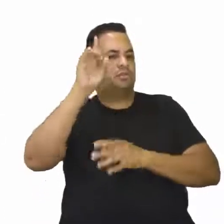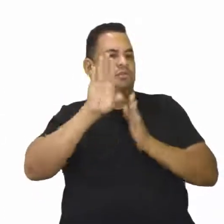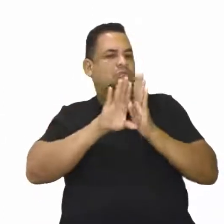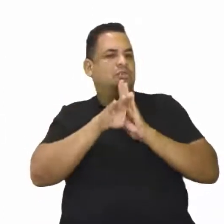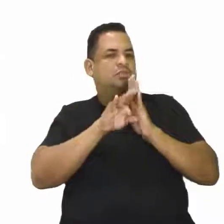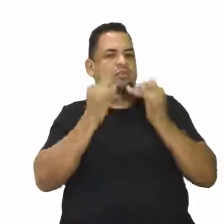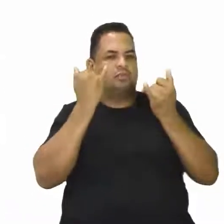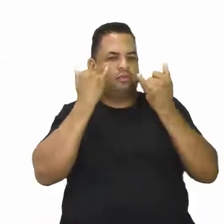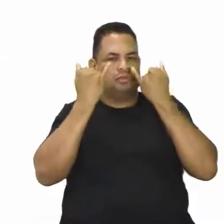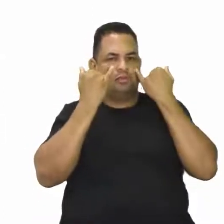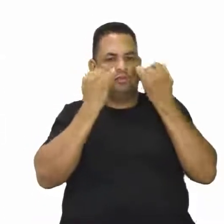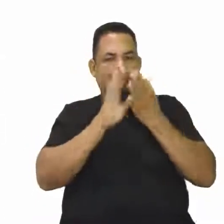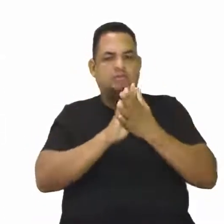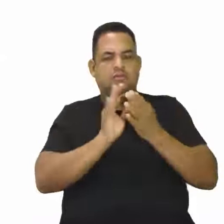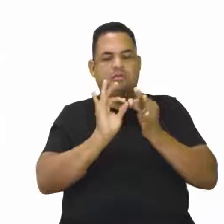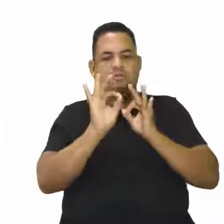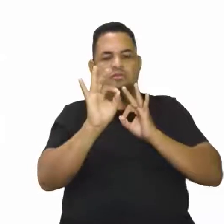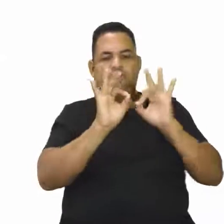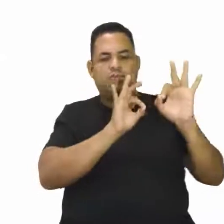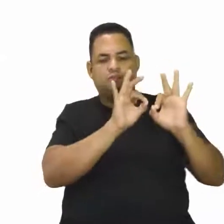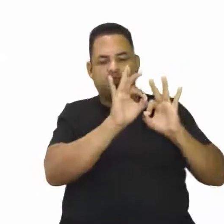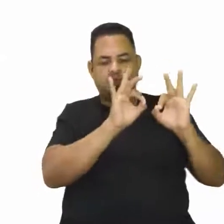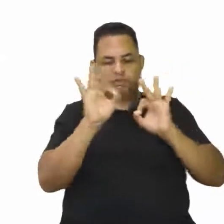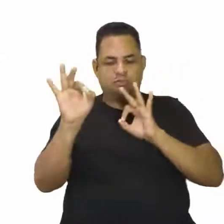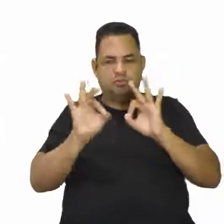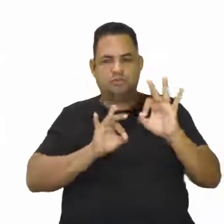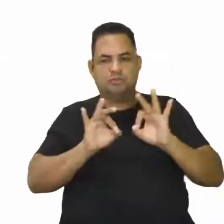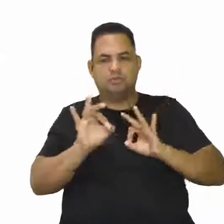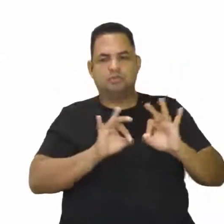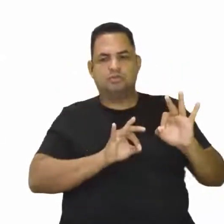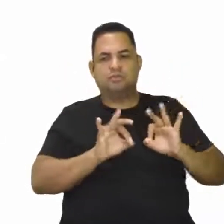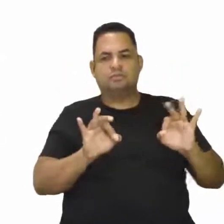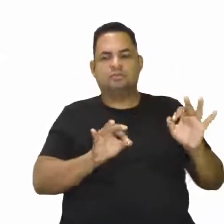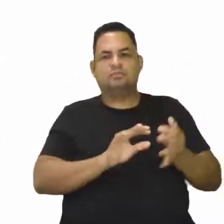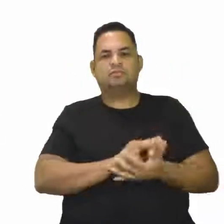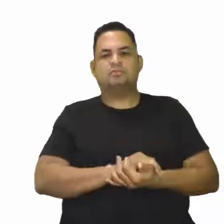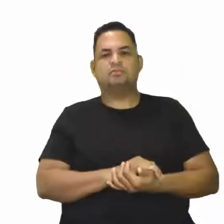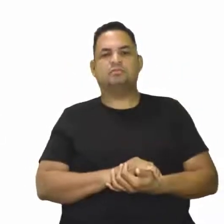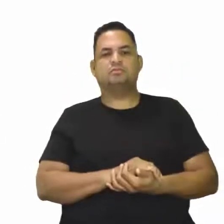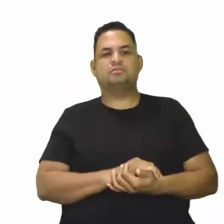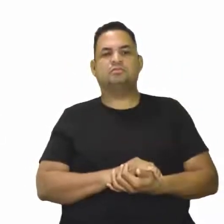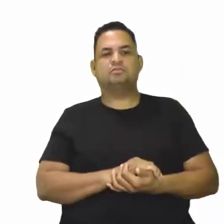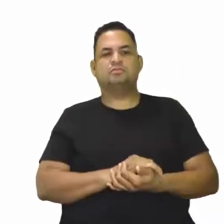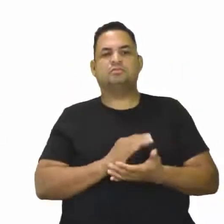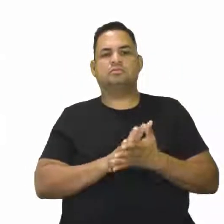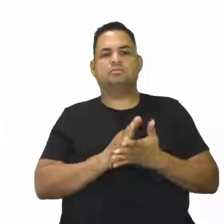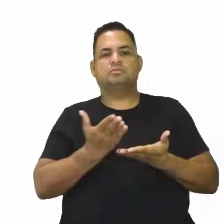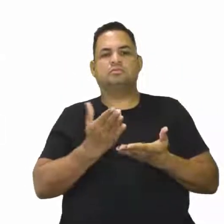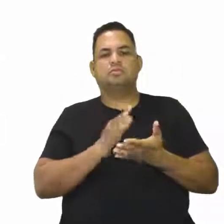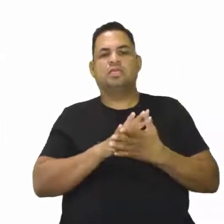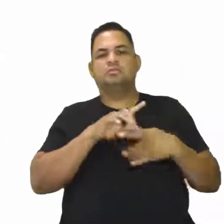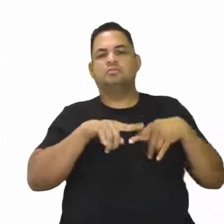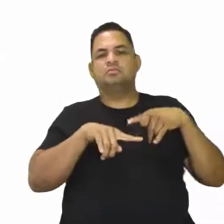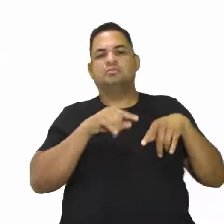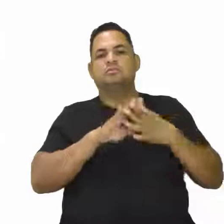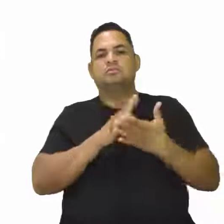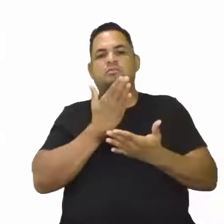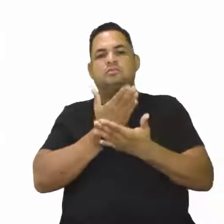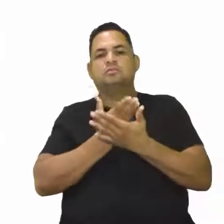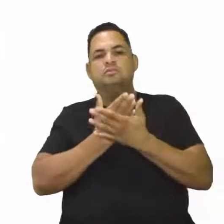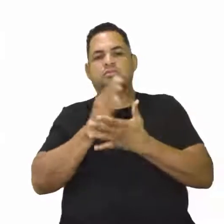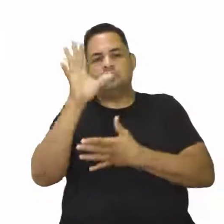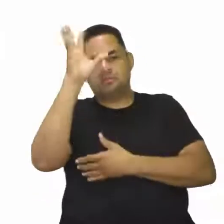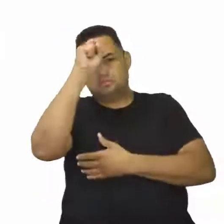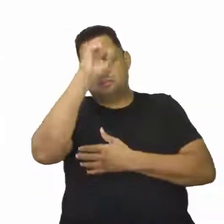conceitos e informações do mundo de modo esquematizado. Ele consiste numa ferramenta de estudo e